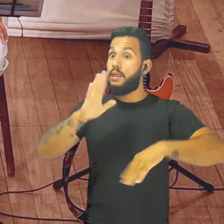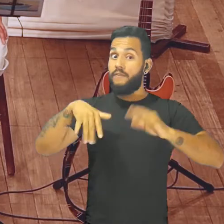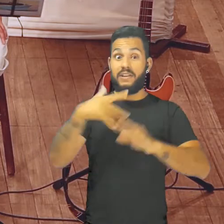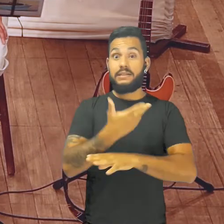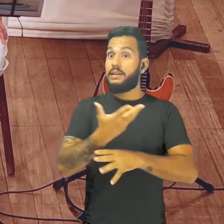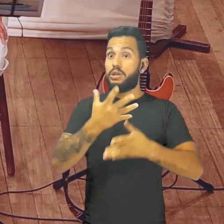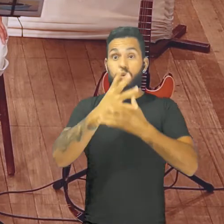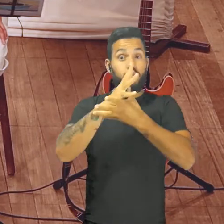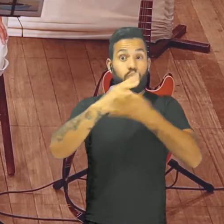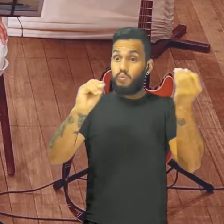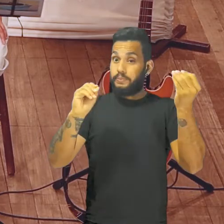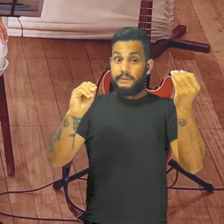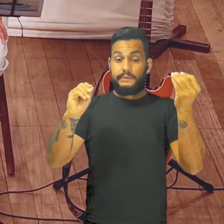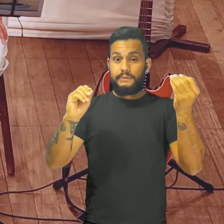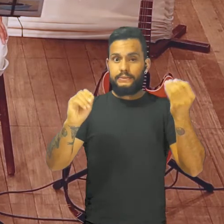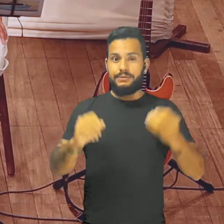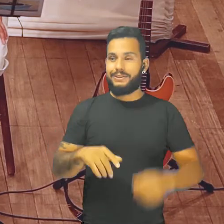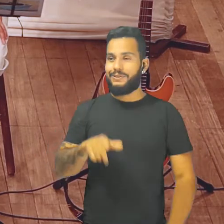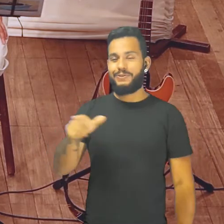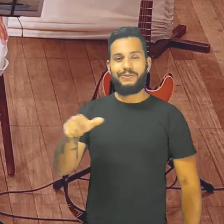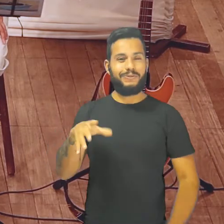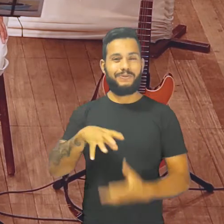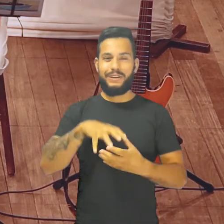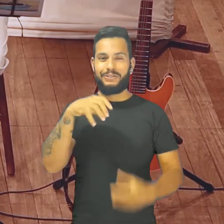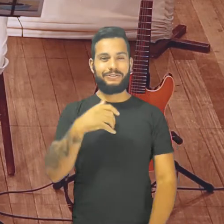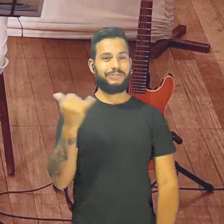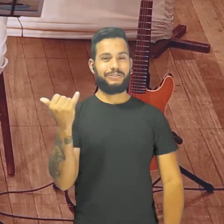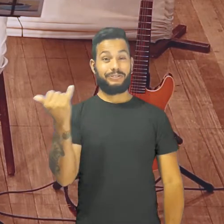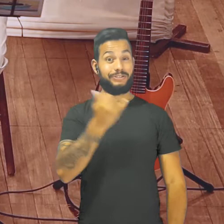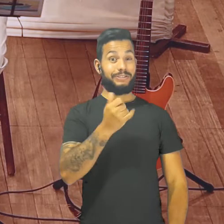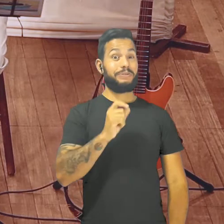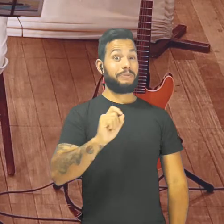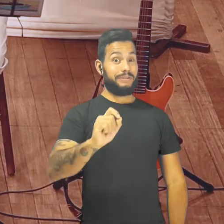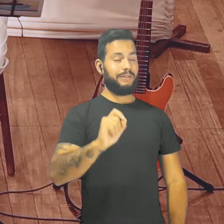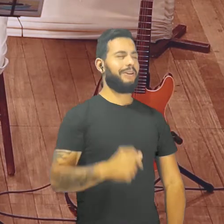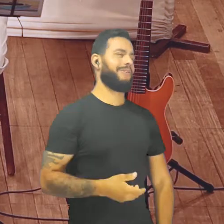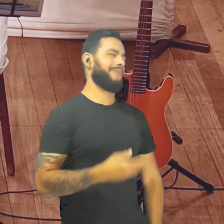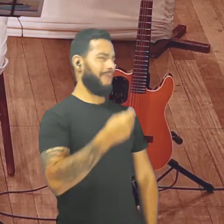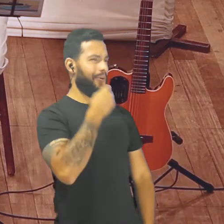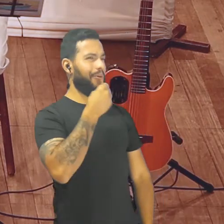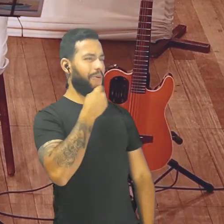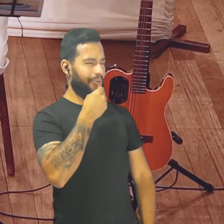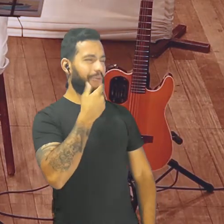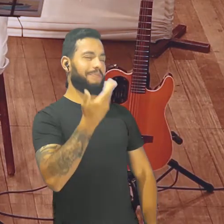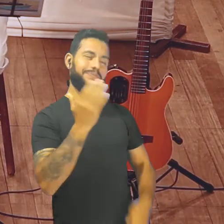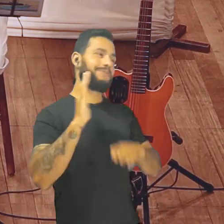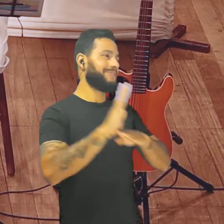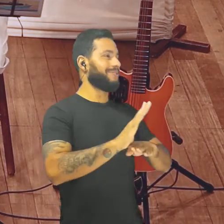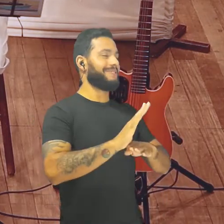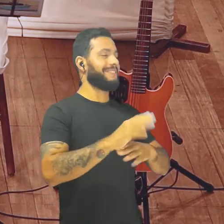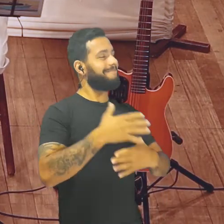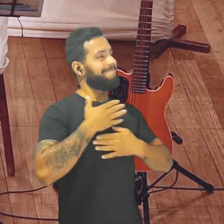mapa. O velho Chico já foi dizendo para a menina Nina. É claro que farei isto com